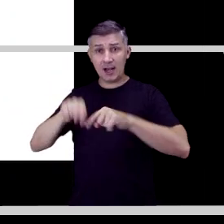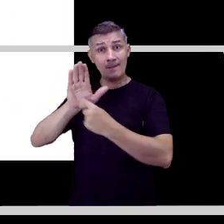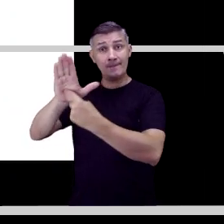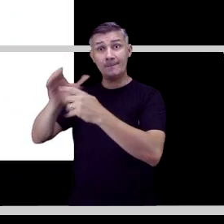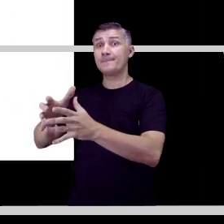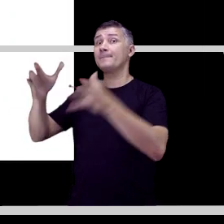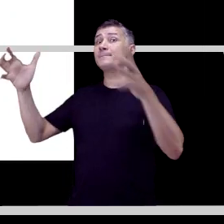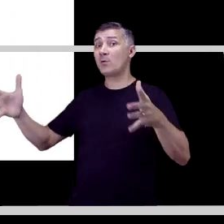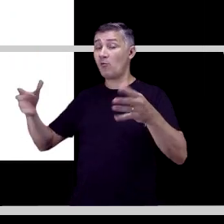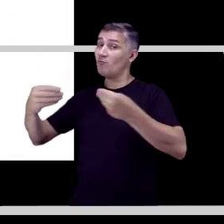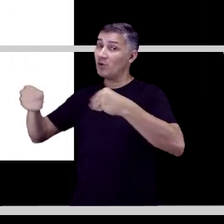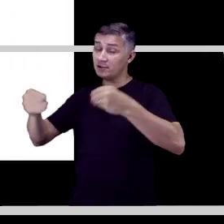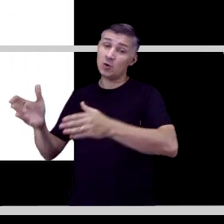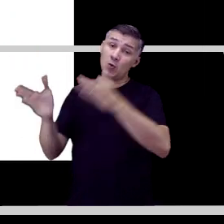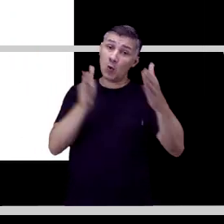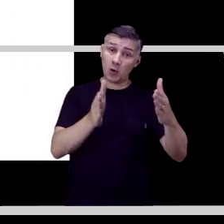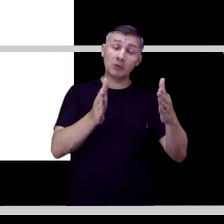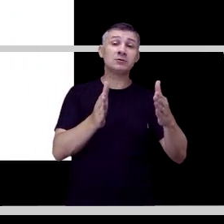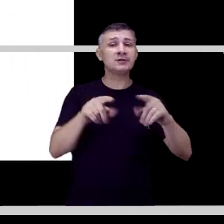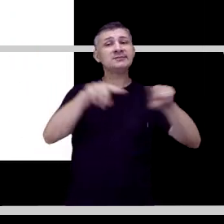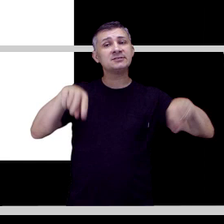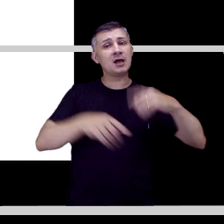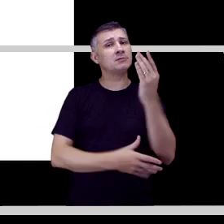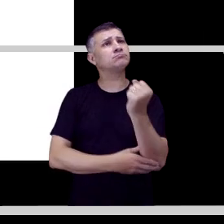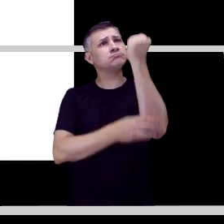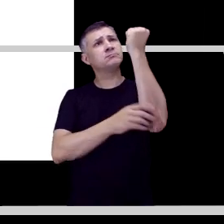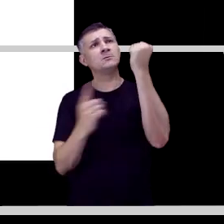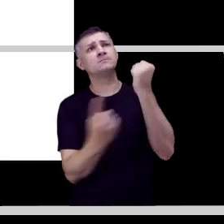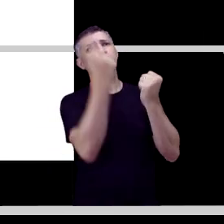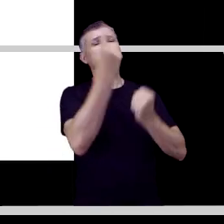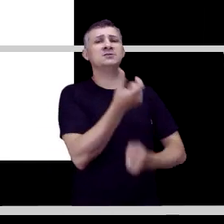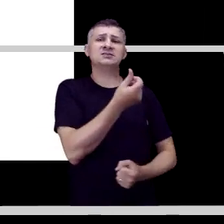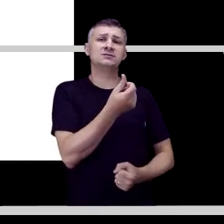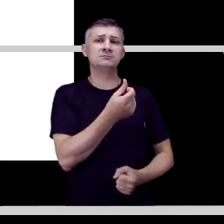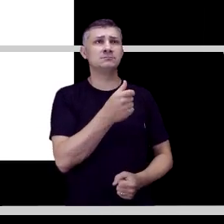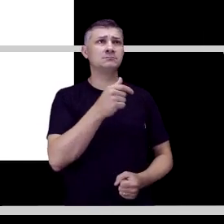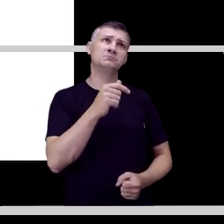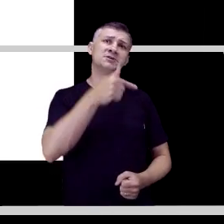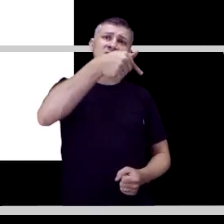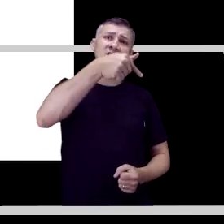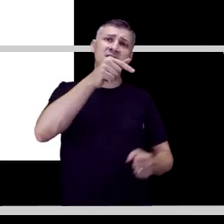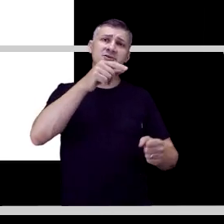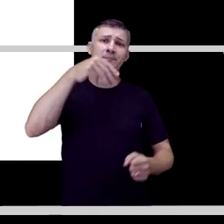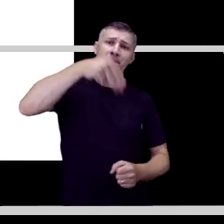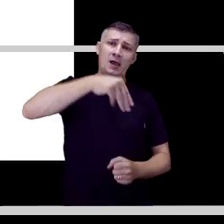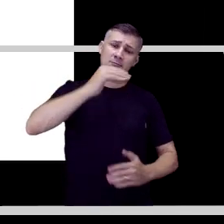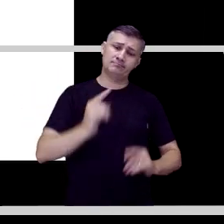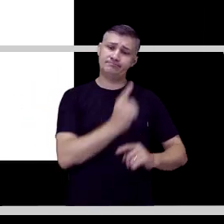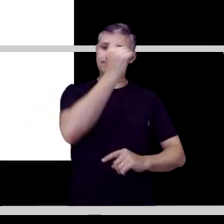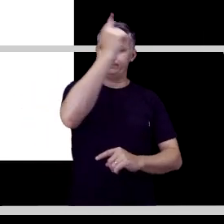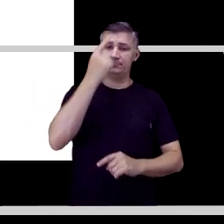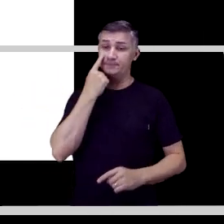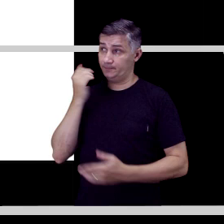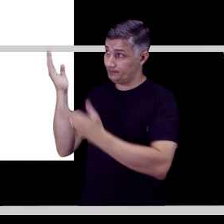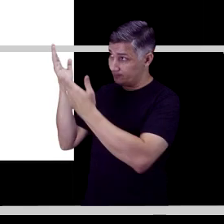local, aproveitando as áreas já livres e conformando 2 salas, uma sala de exposição mais extensa, flexível, e uma sala